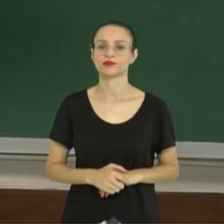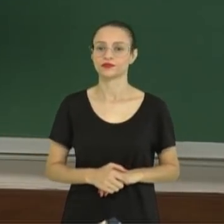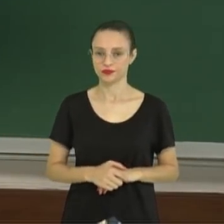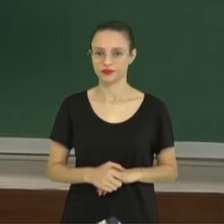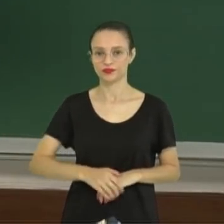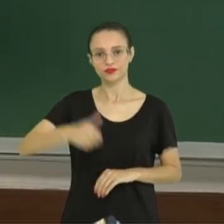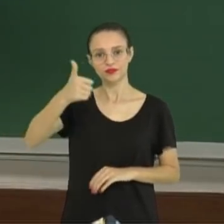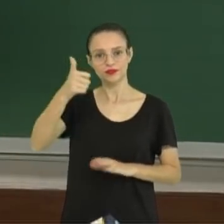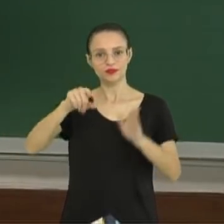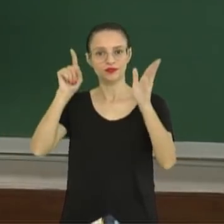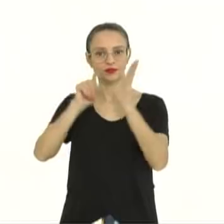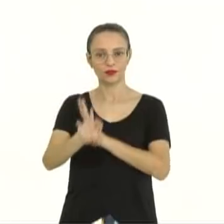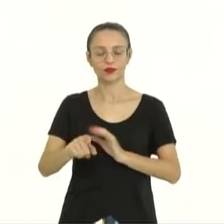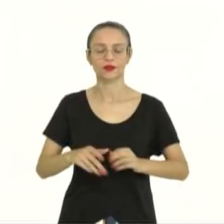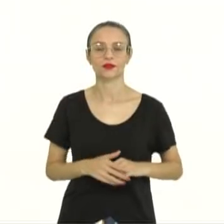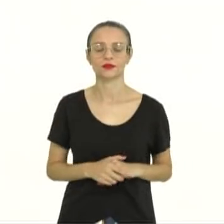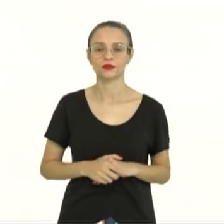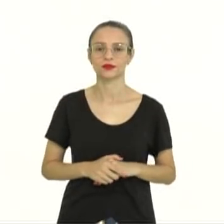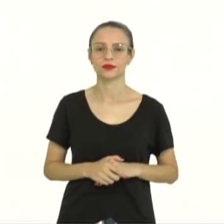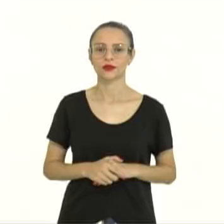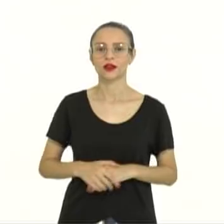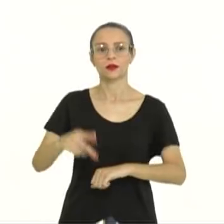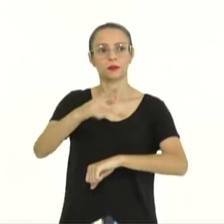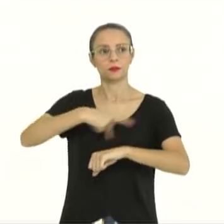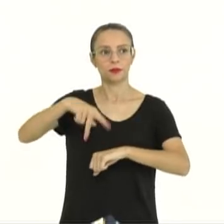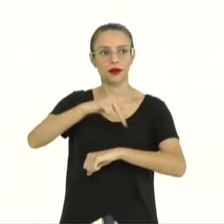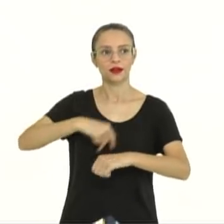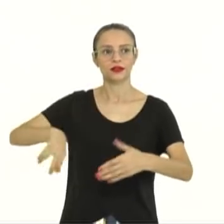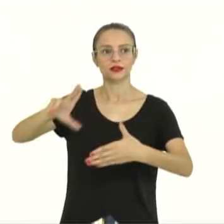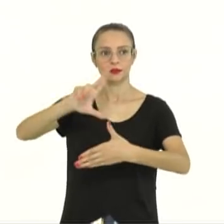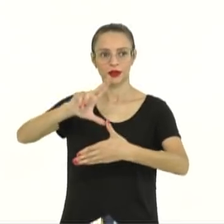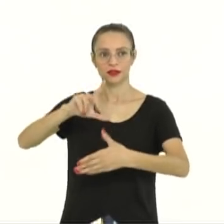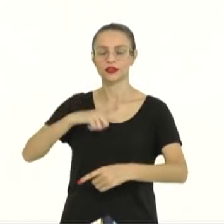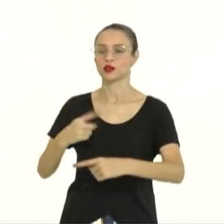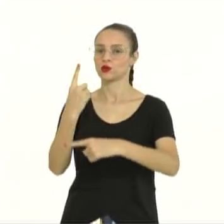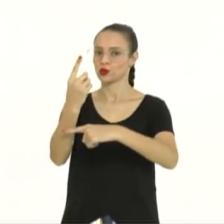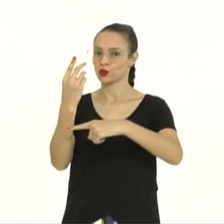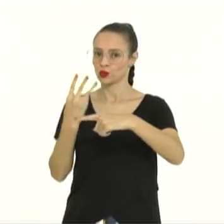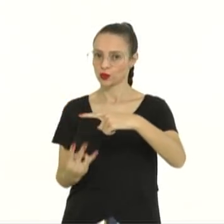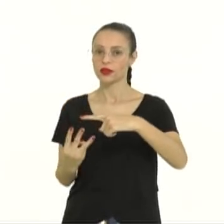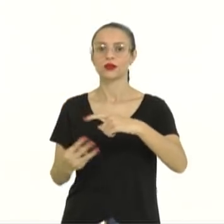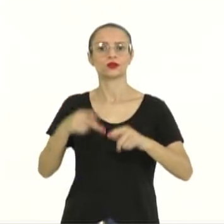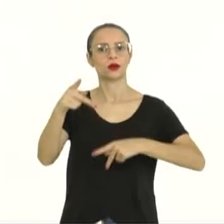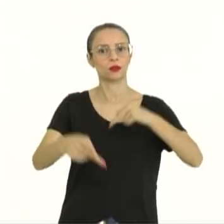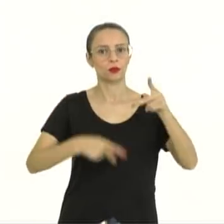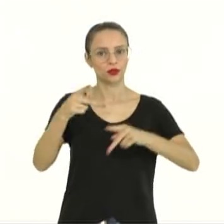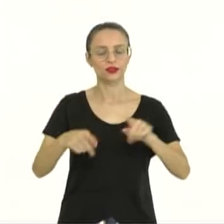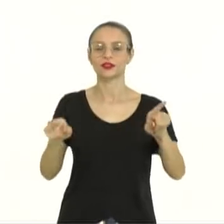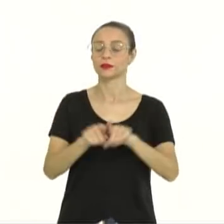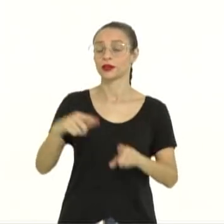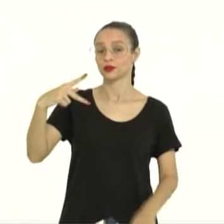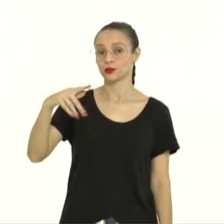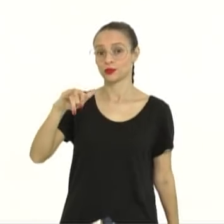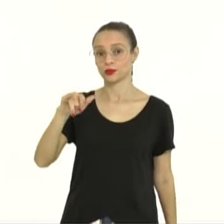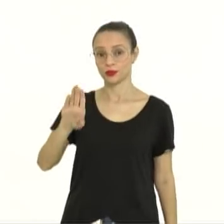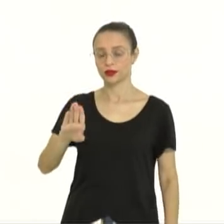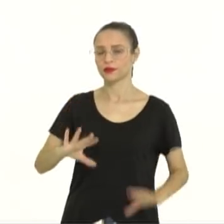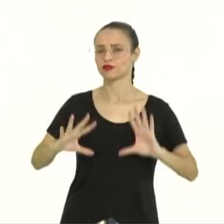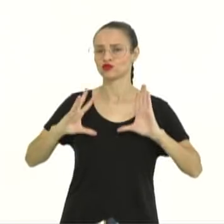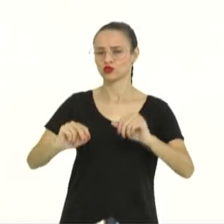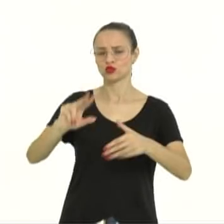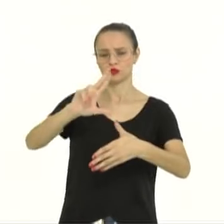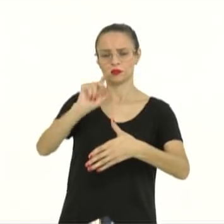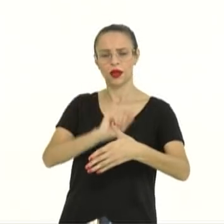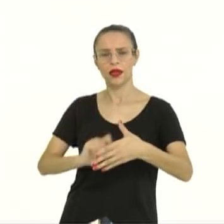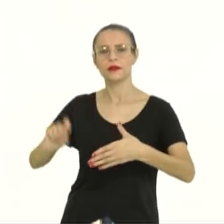lá então ao nosso primeiro quiz do dia. País da América Latina que conta com 1/3 da população do subcontinente e do produto interno bruto de toda a